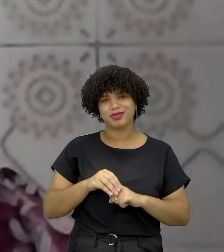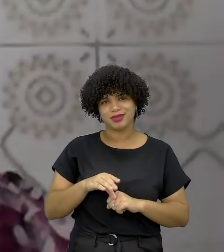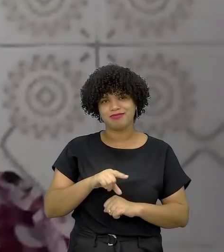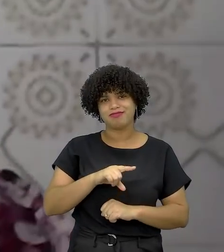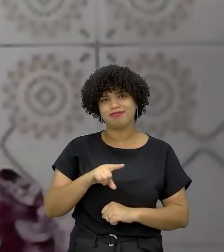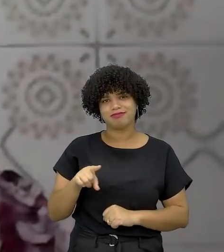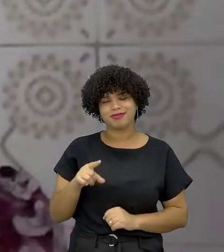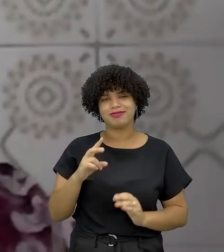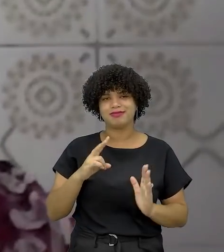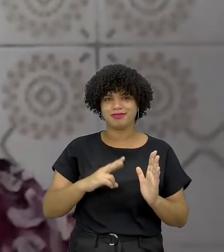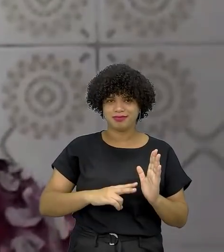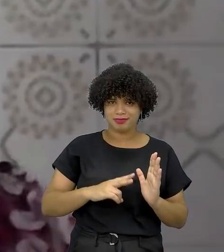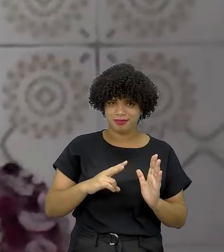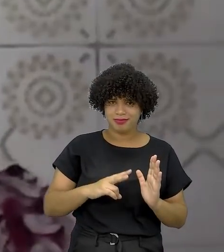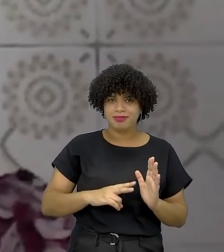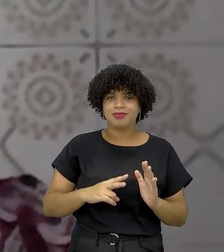possam